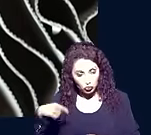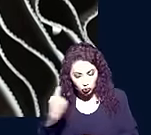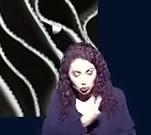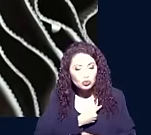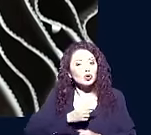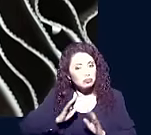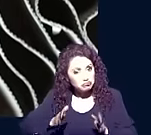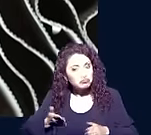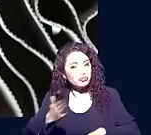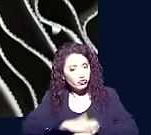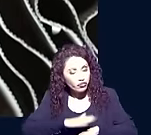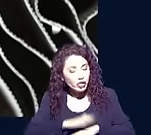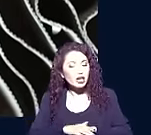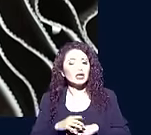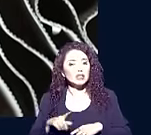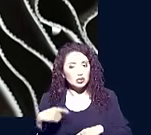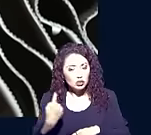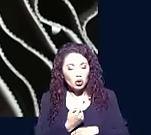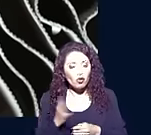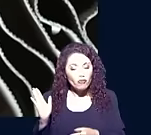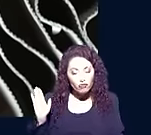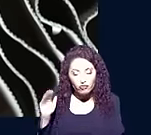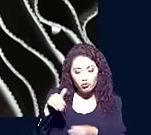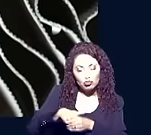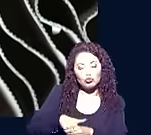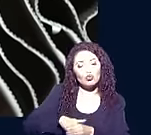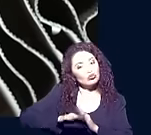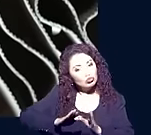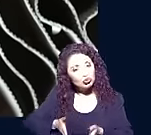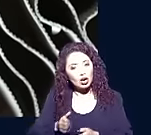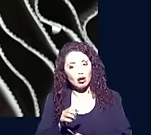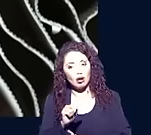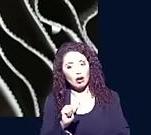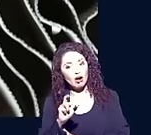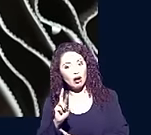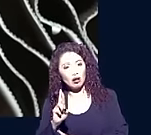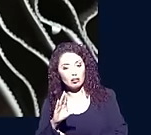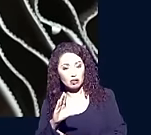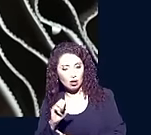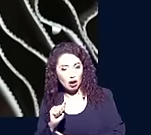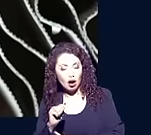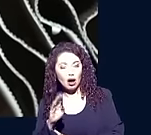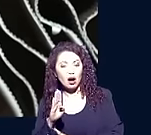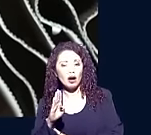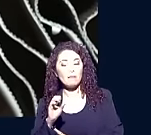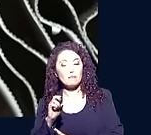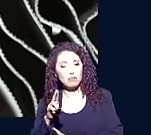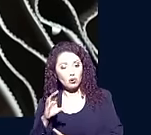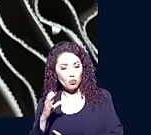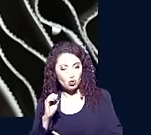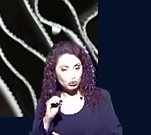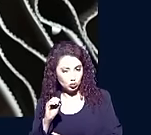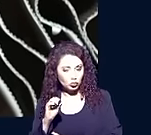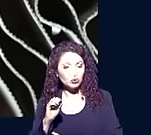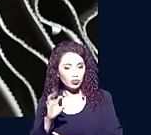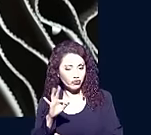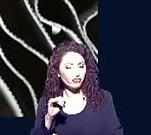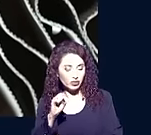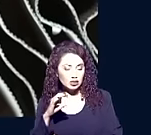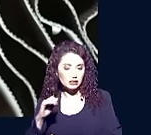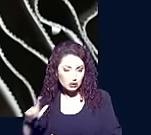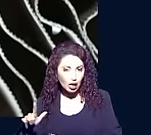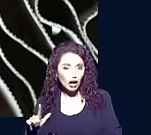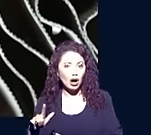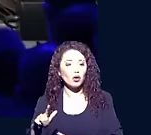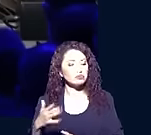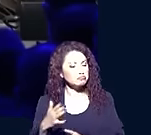fizemos nós votamos o arcabouço fiscal nós votamos ouvindo a maioria dos empresários e